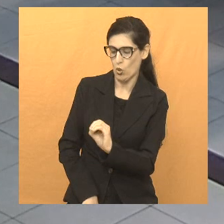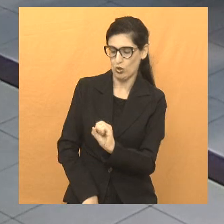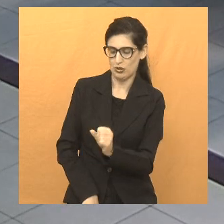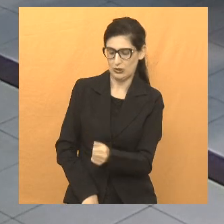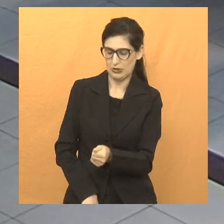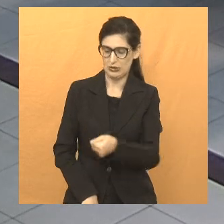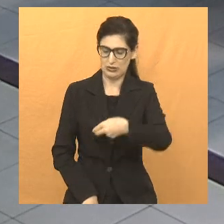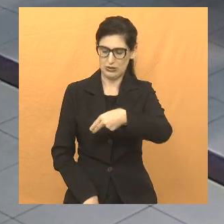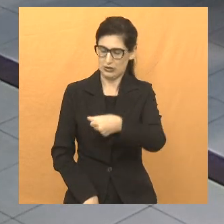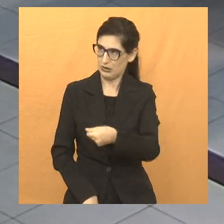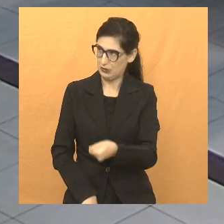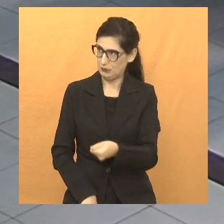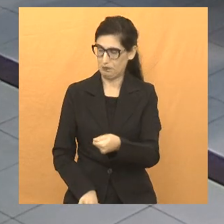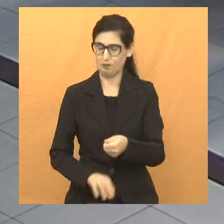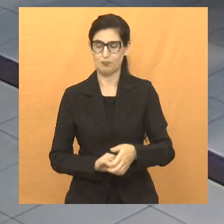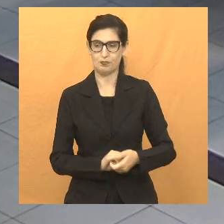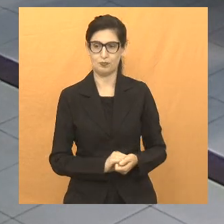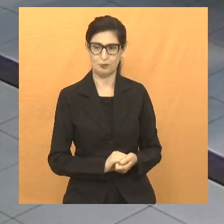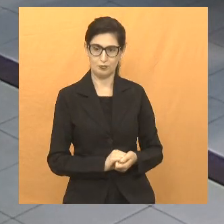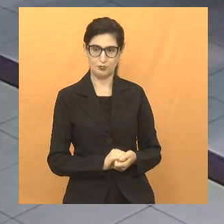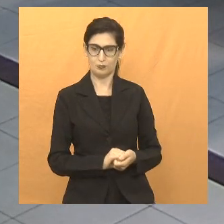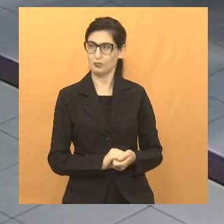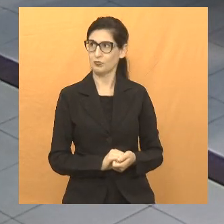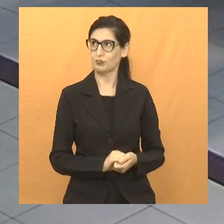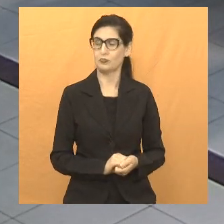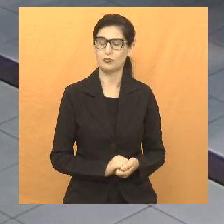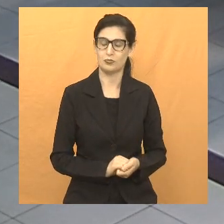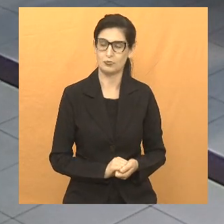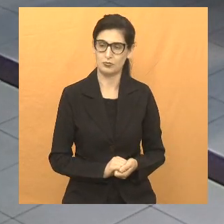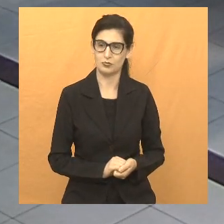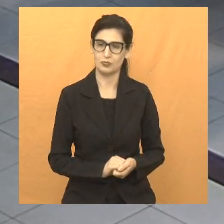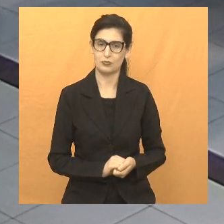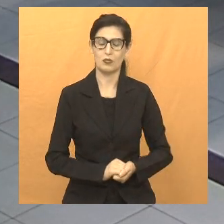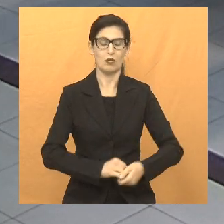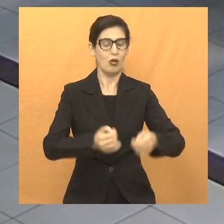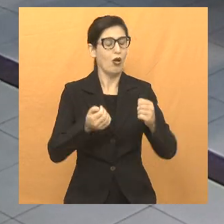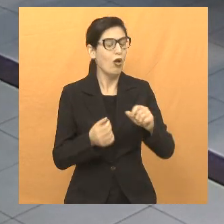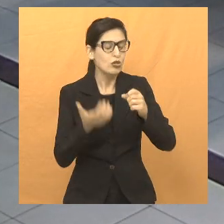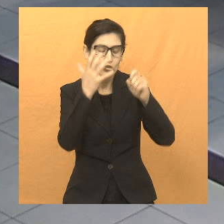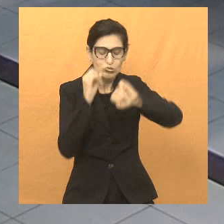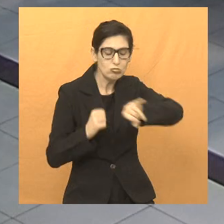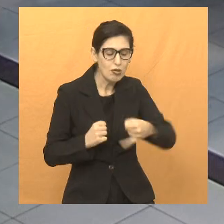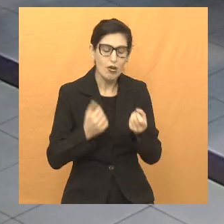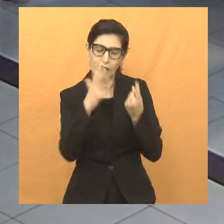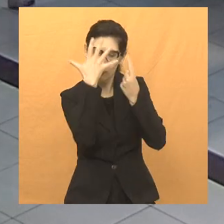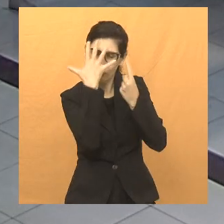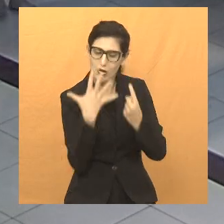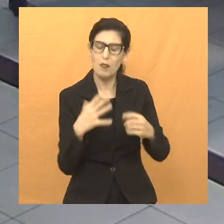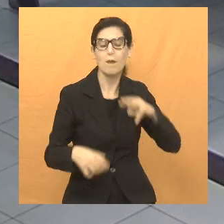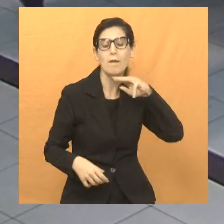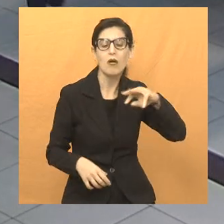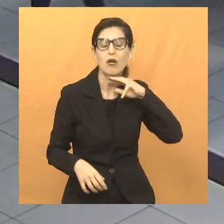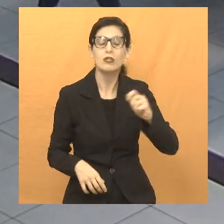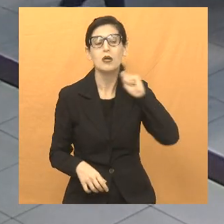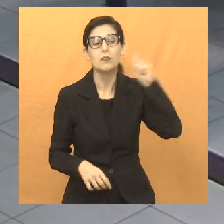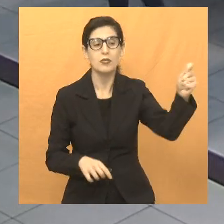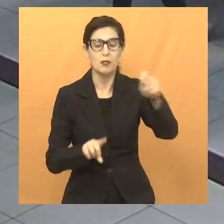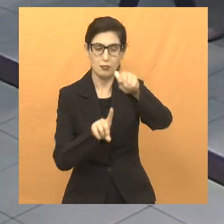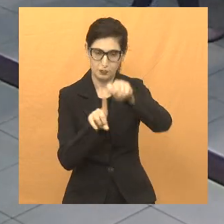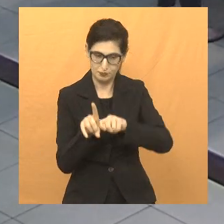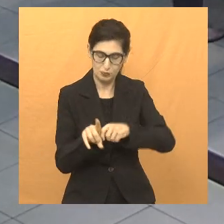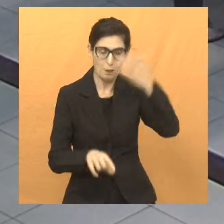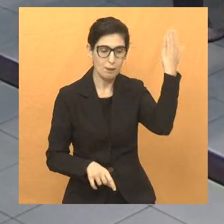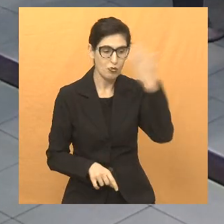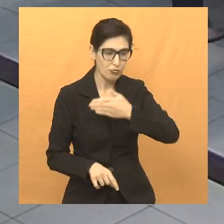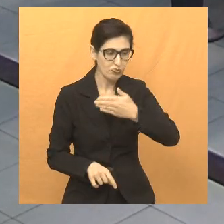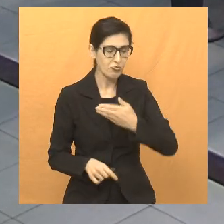Vou começar com a apresentação do primeiro quadrimestre de 2019, da prestação de contas da Secretaria de